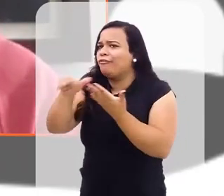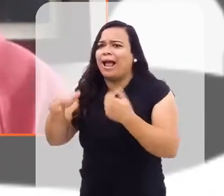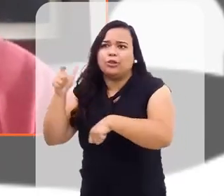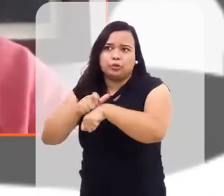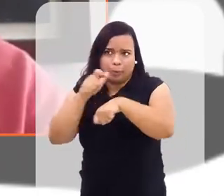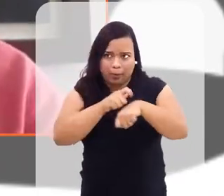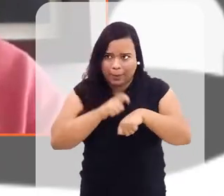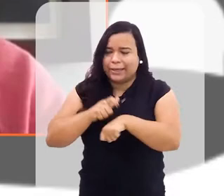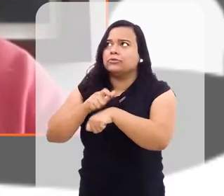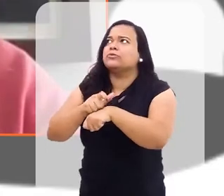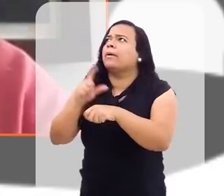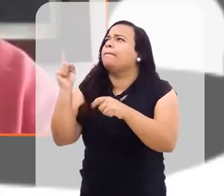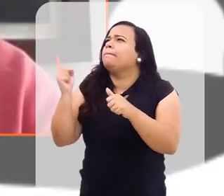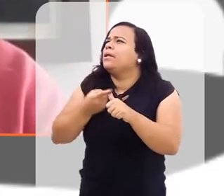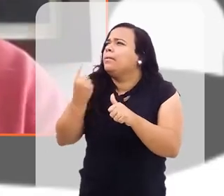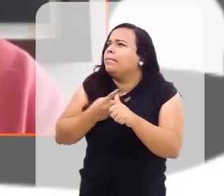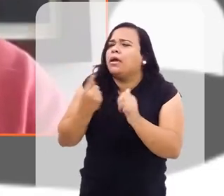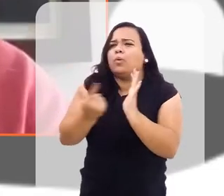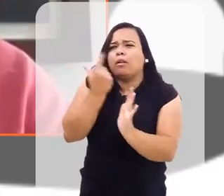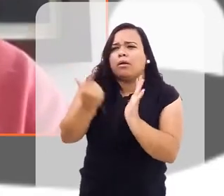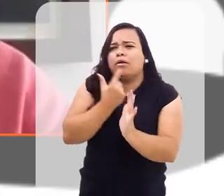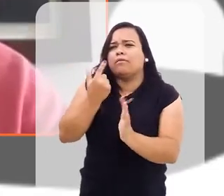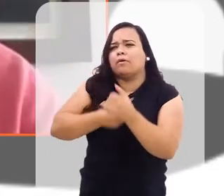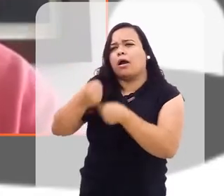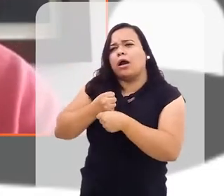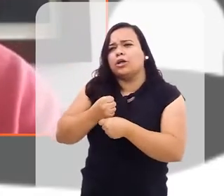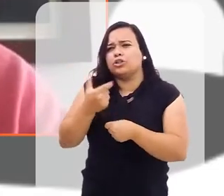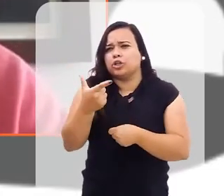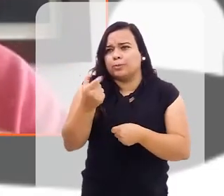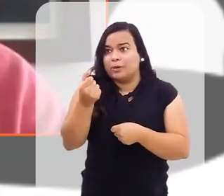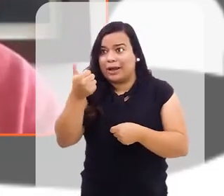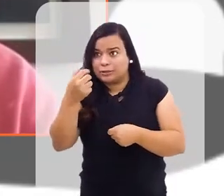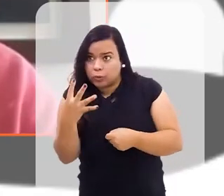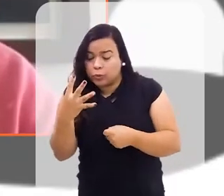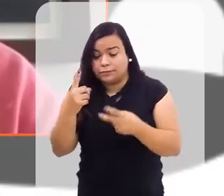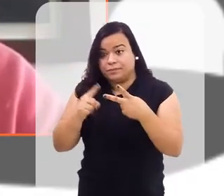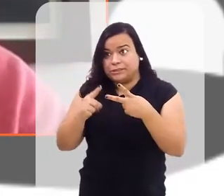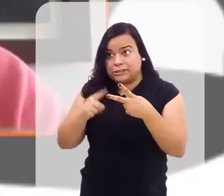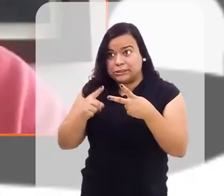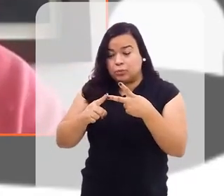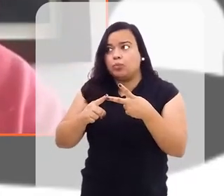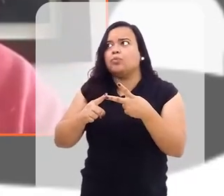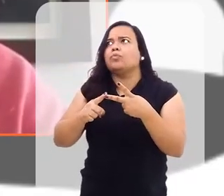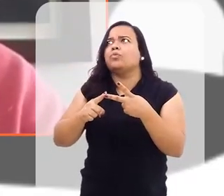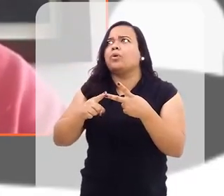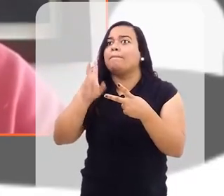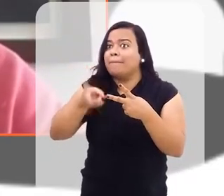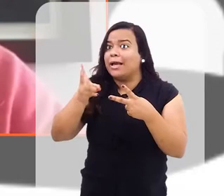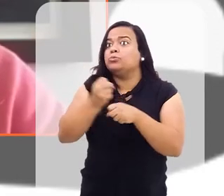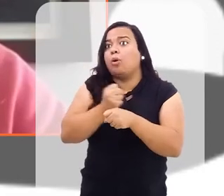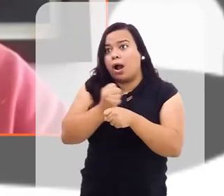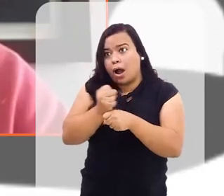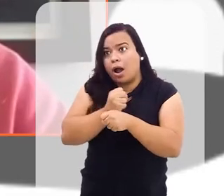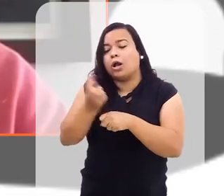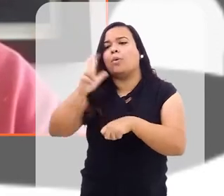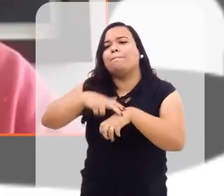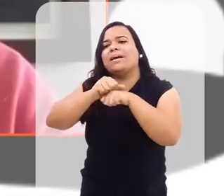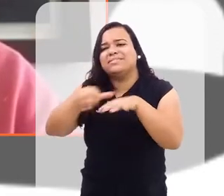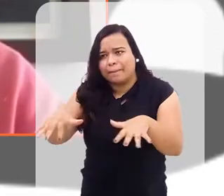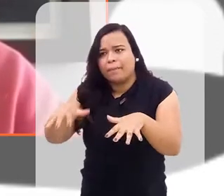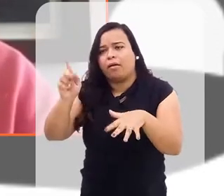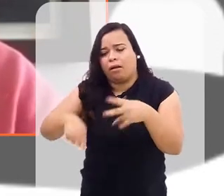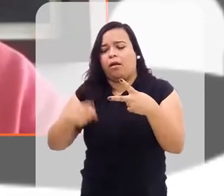diversos momentos, né? O primeiro livro foi em 2014. O segundo e o terceiro livro saíram no mesmo ano, que foi o ano da